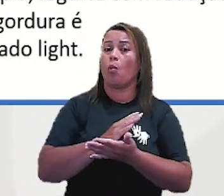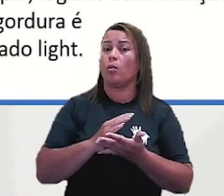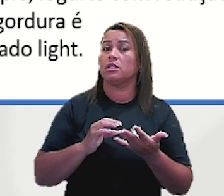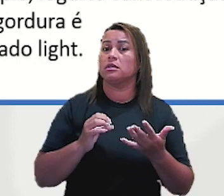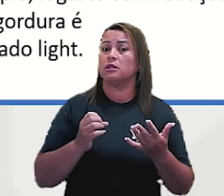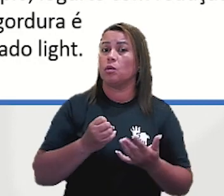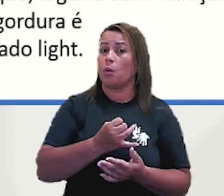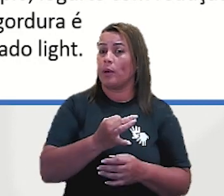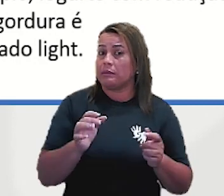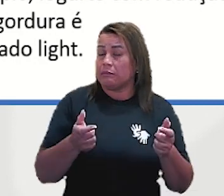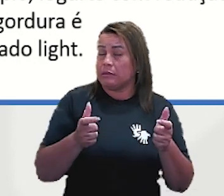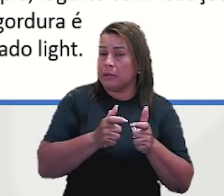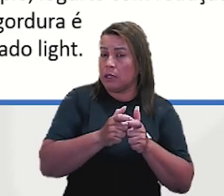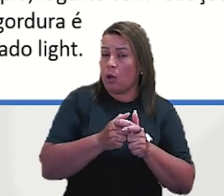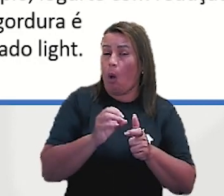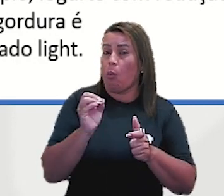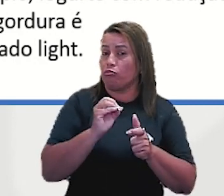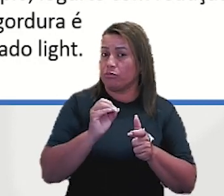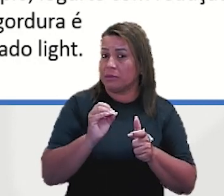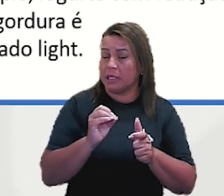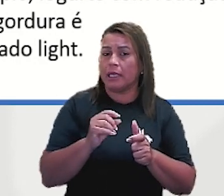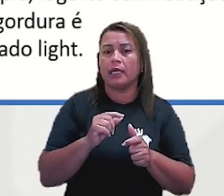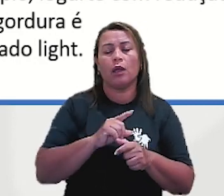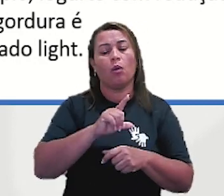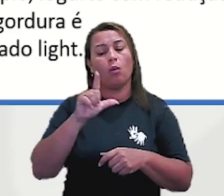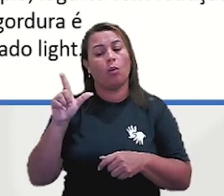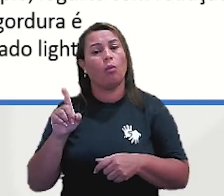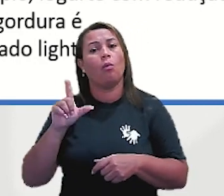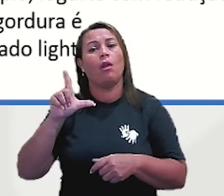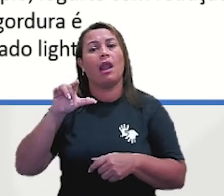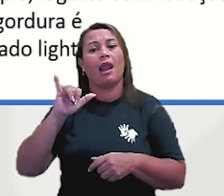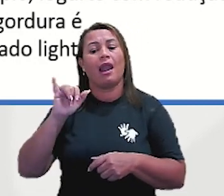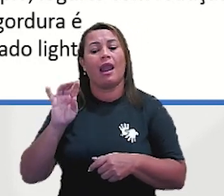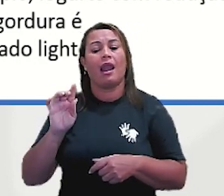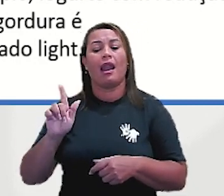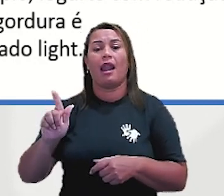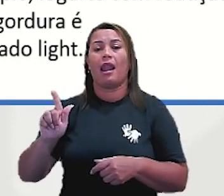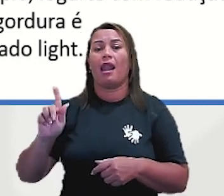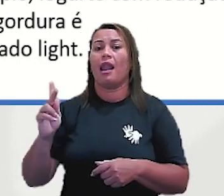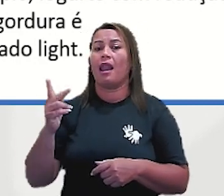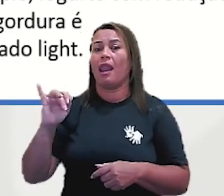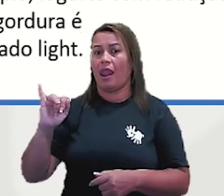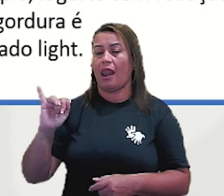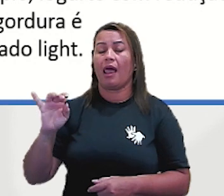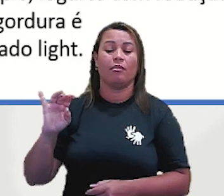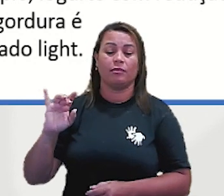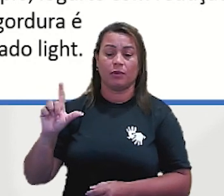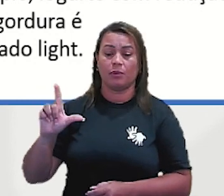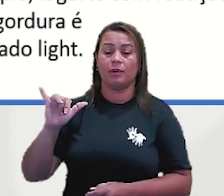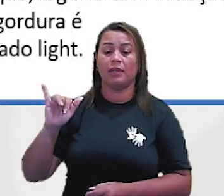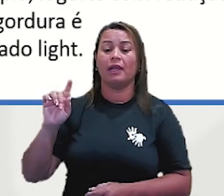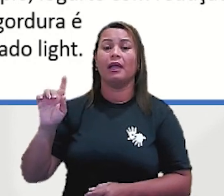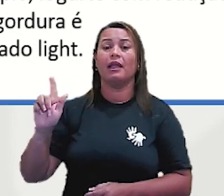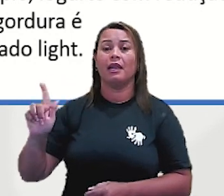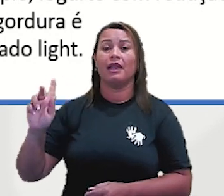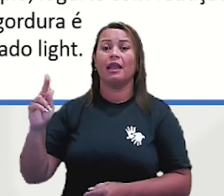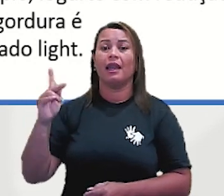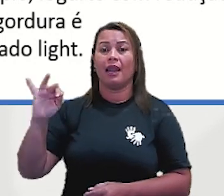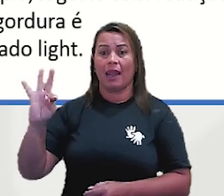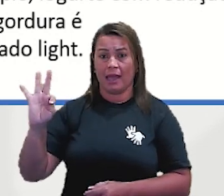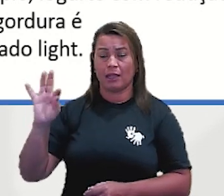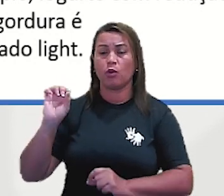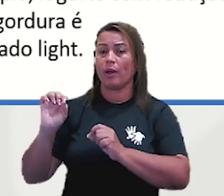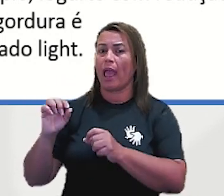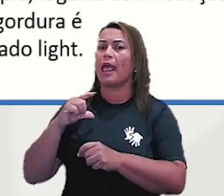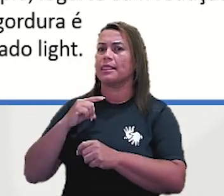né? Ou ele é isento de determinado nutriente. O light não, a gente só tem uma redução. Por exemplo, a gente pode encontrar no supermercado, né,